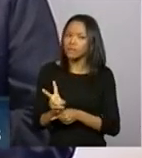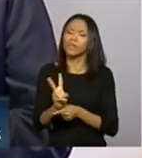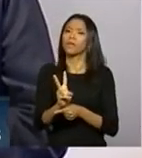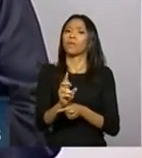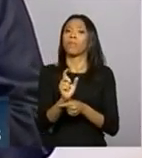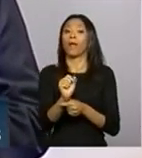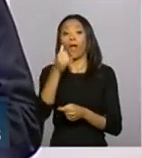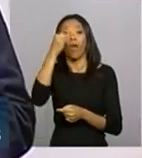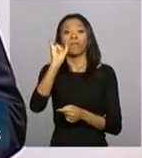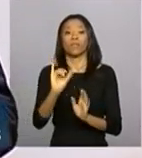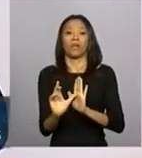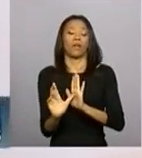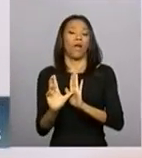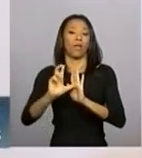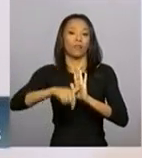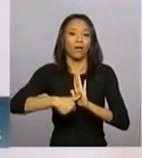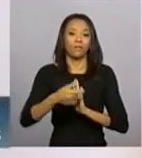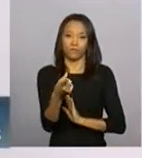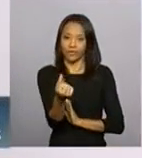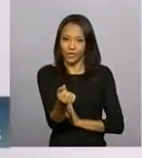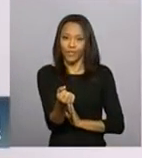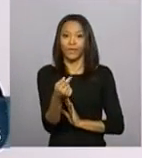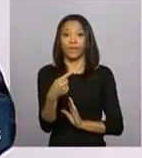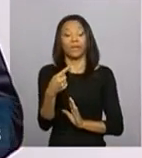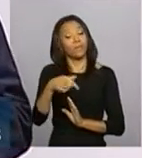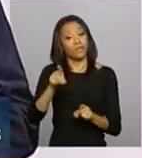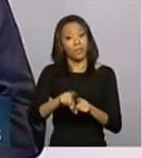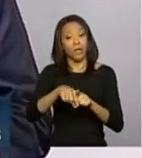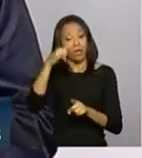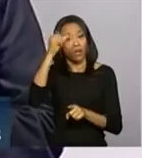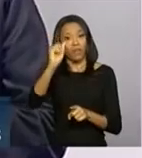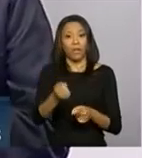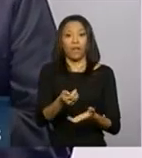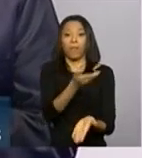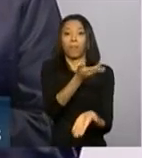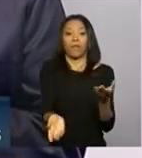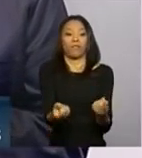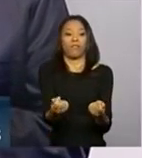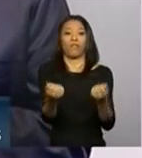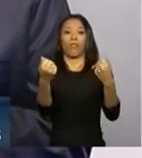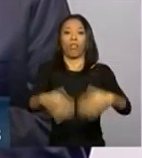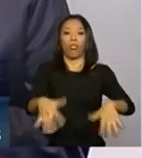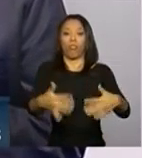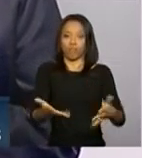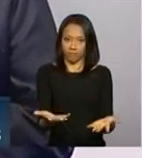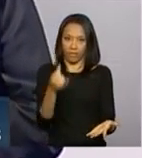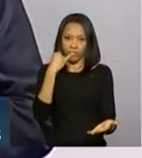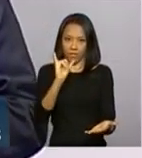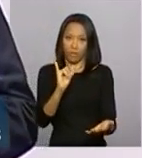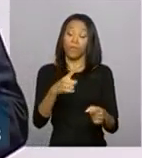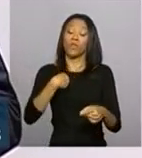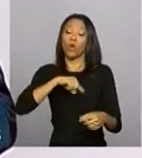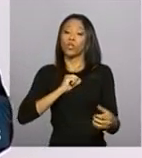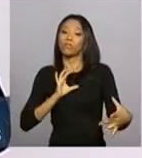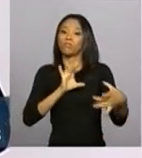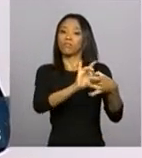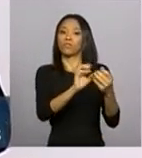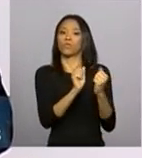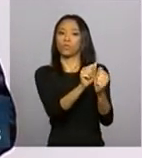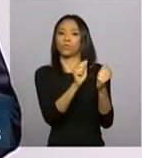atrasos, desperdícios e prejuízos, trabalhando junto em estreita cooperação com o Tribunal de Contas